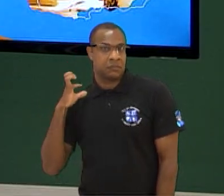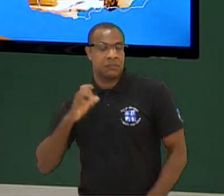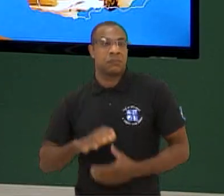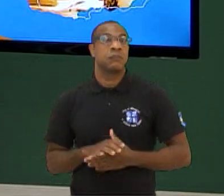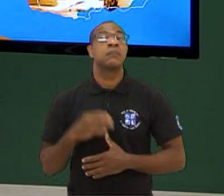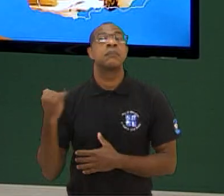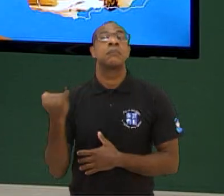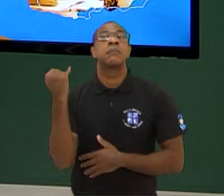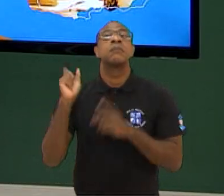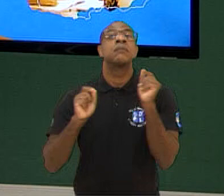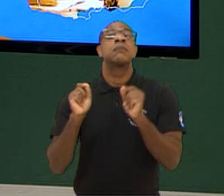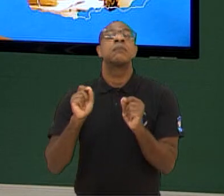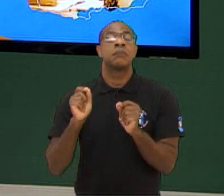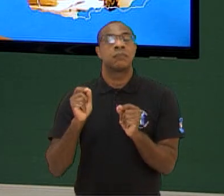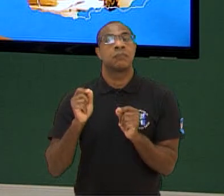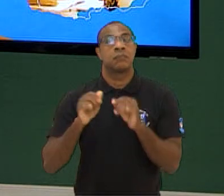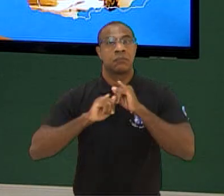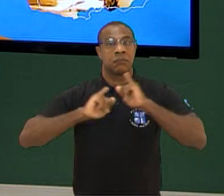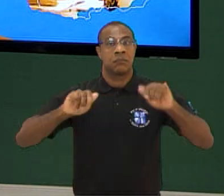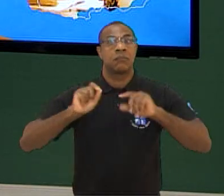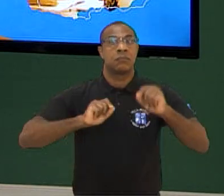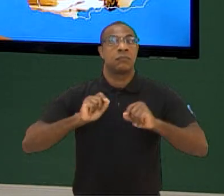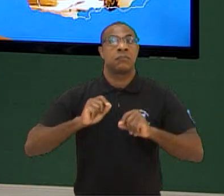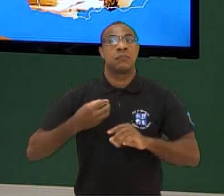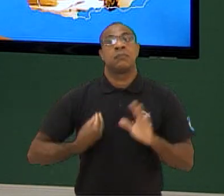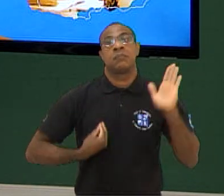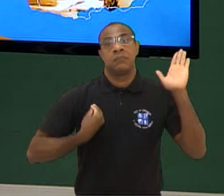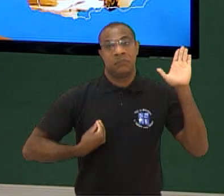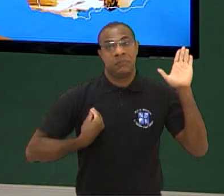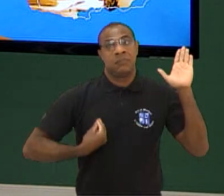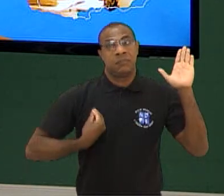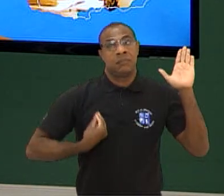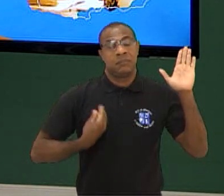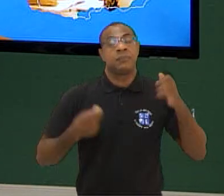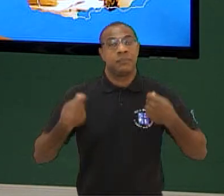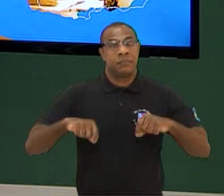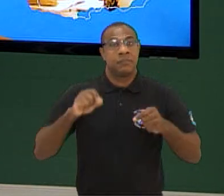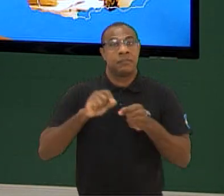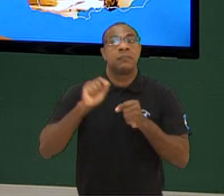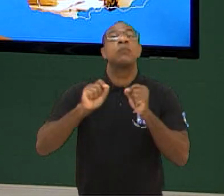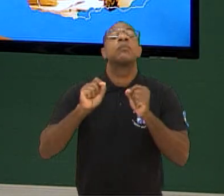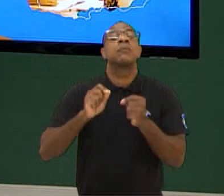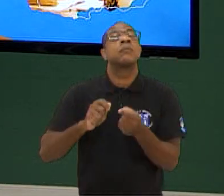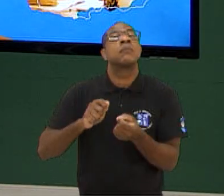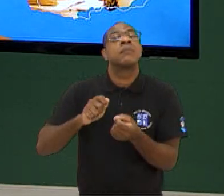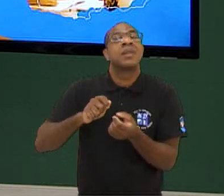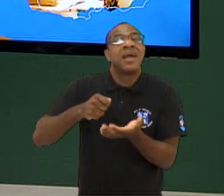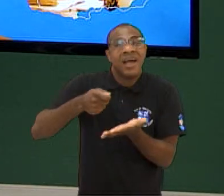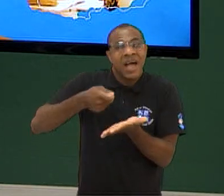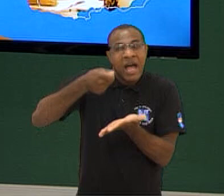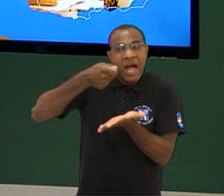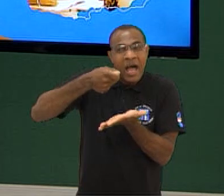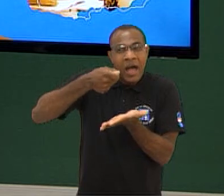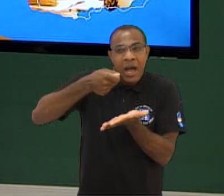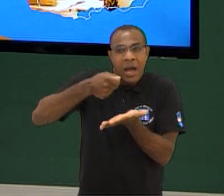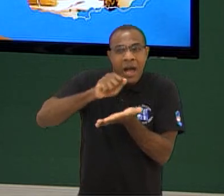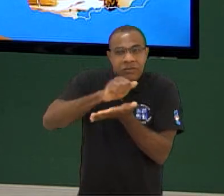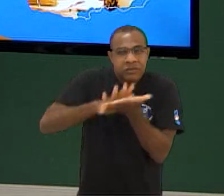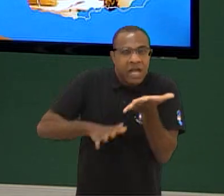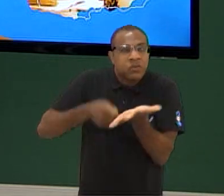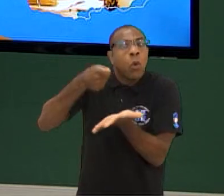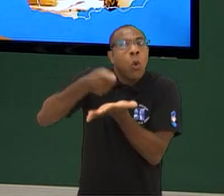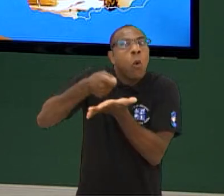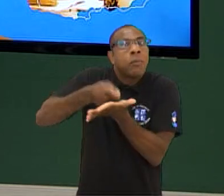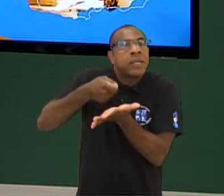da presença de vocês aí. Não esqueça de fazer a atividade obrigatória de vocês, né? Aquele exercício lá obrigatório que vocês têm que fazer, certo? É